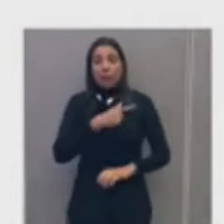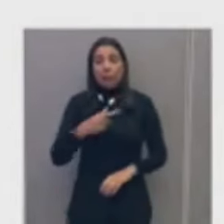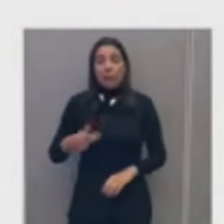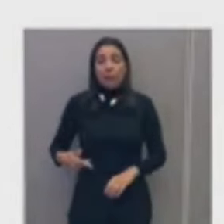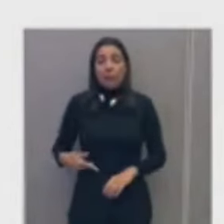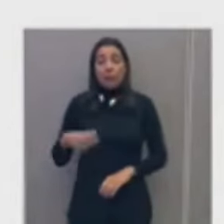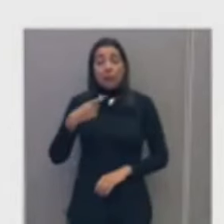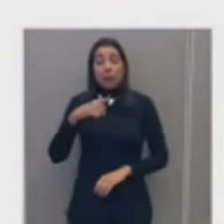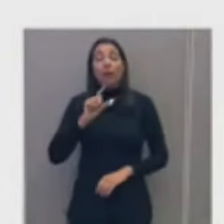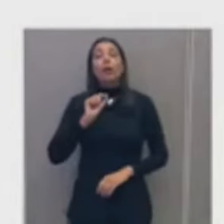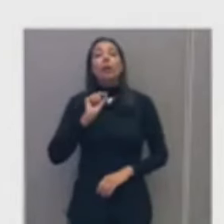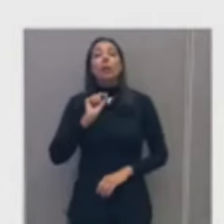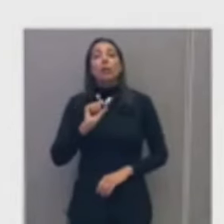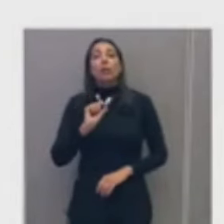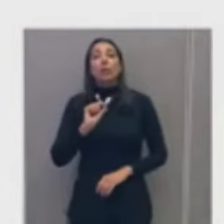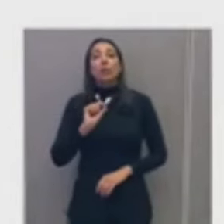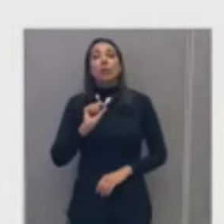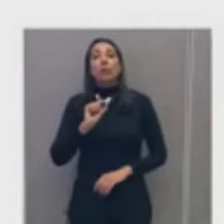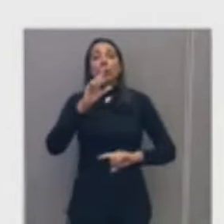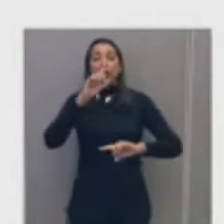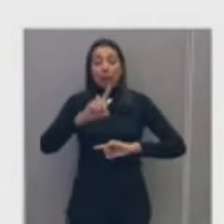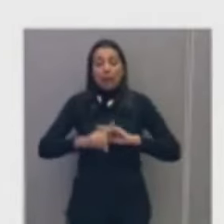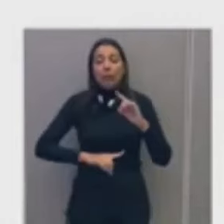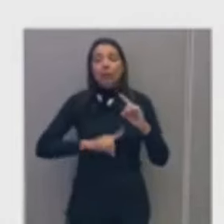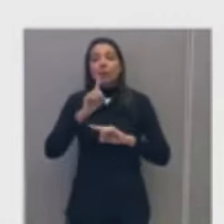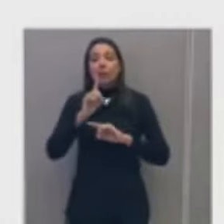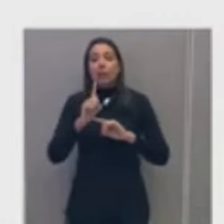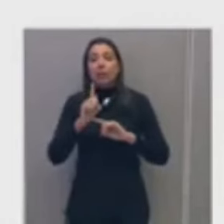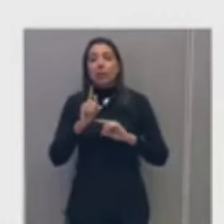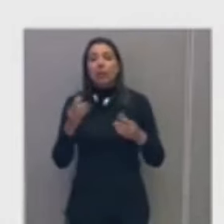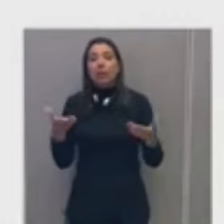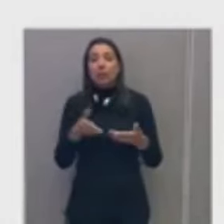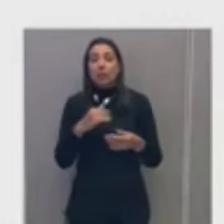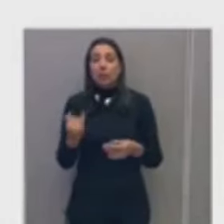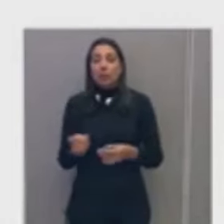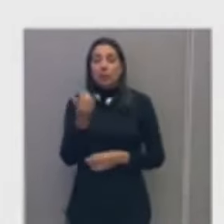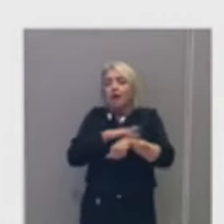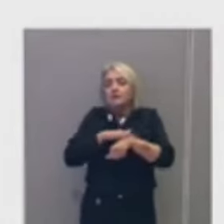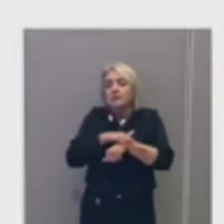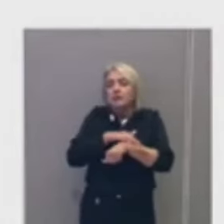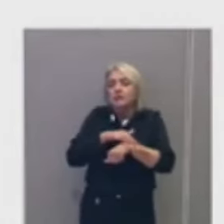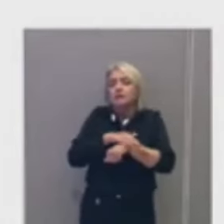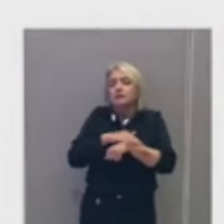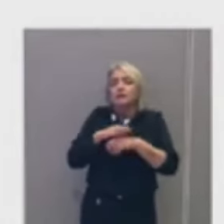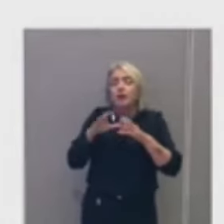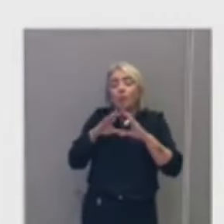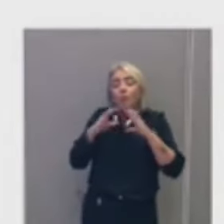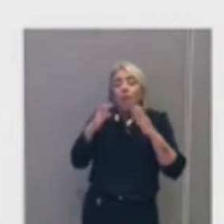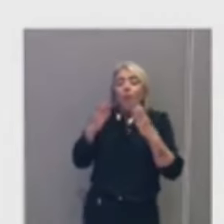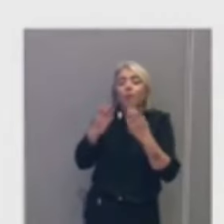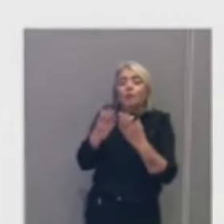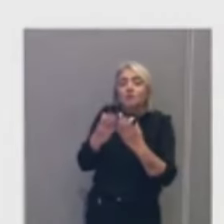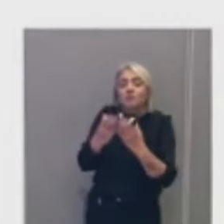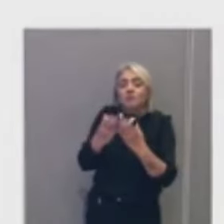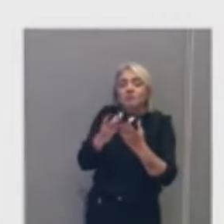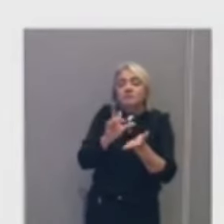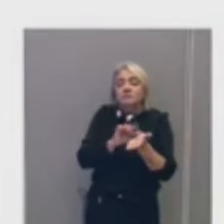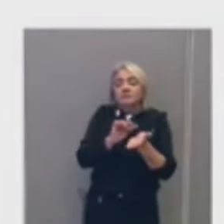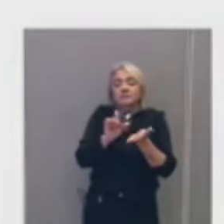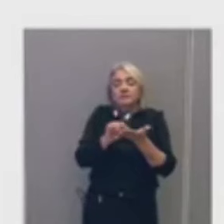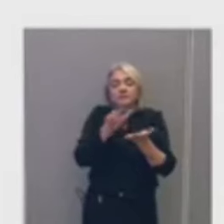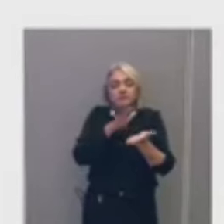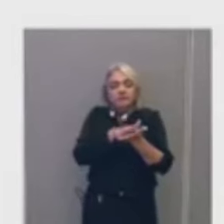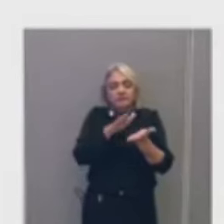presidente que vai fazer nos avançar nessa importante conquista. Entre as principais ações do programa